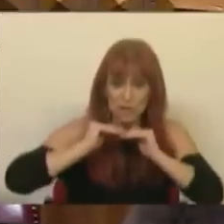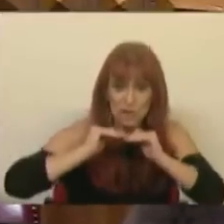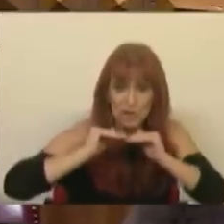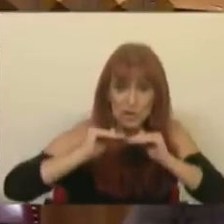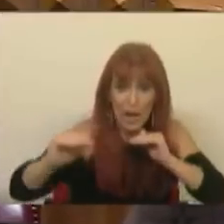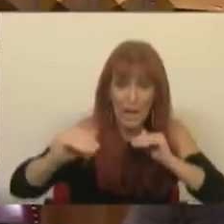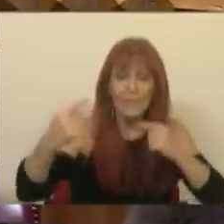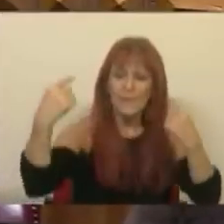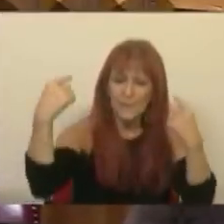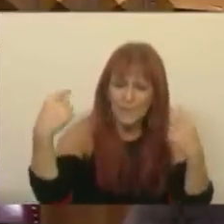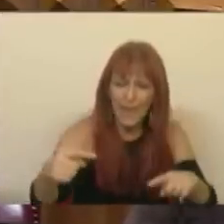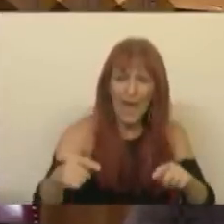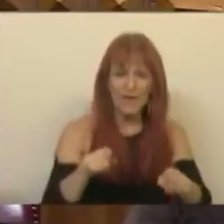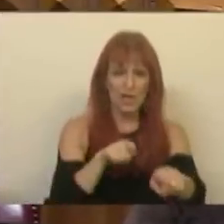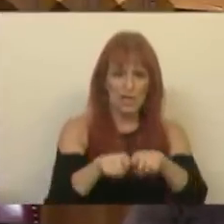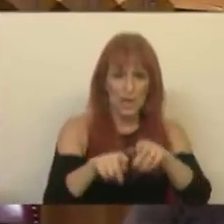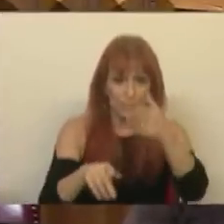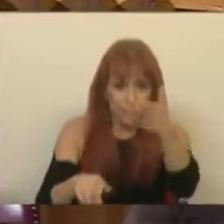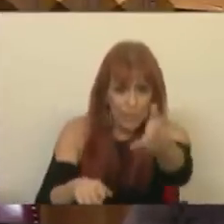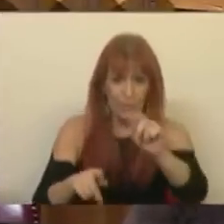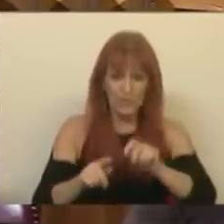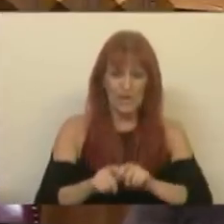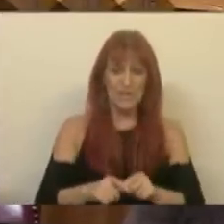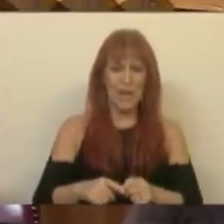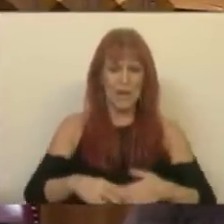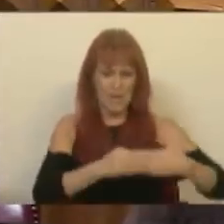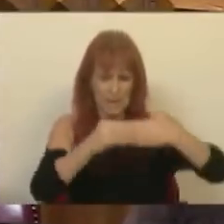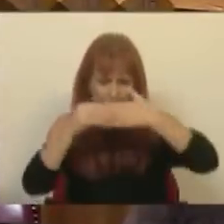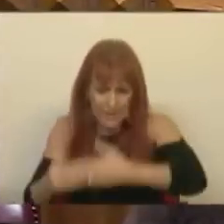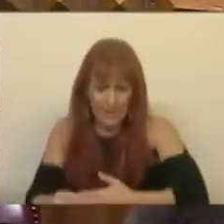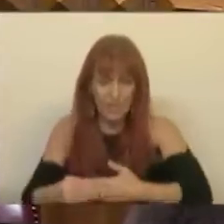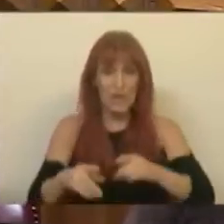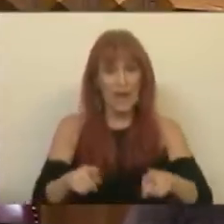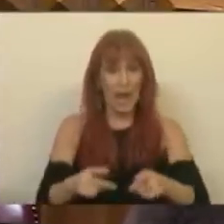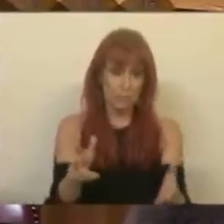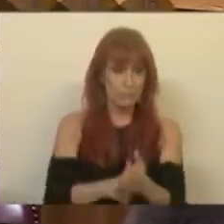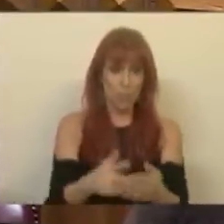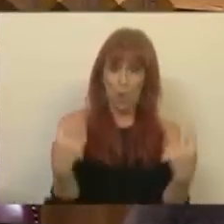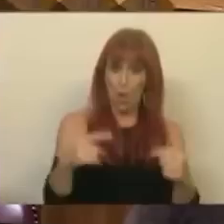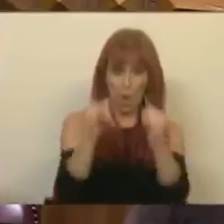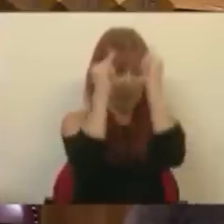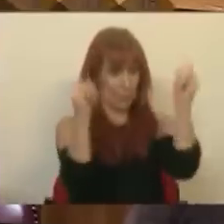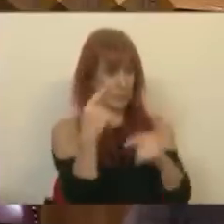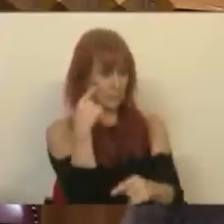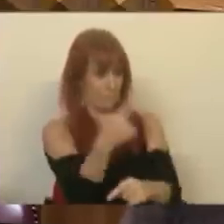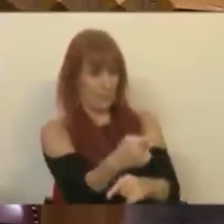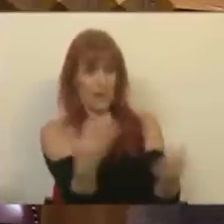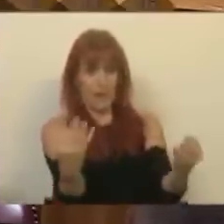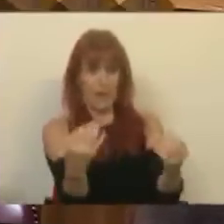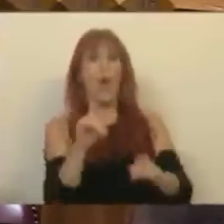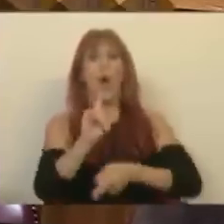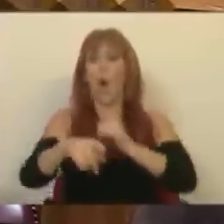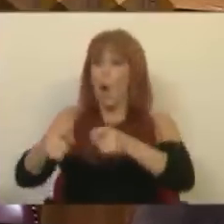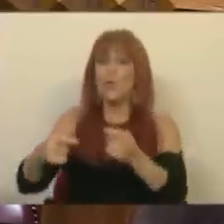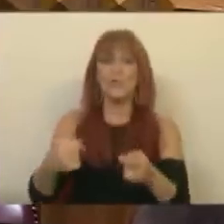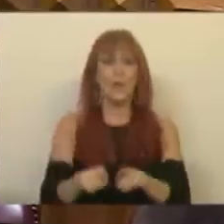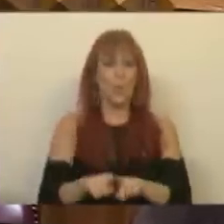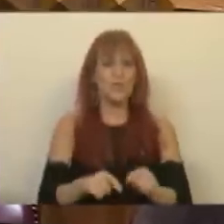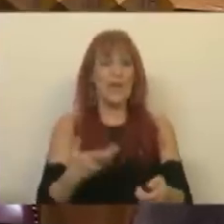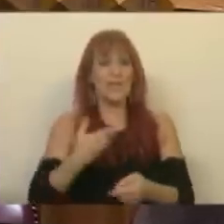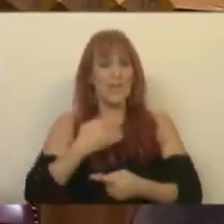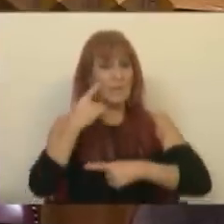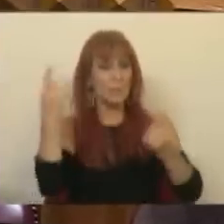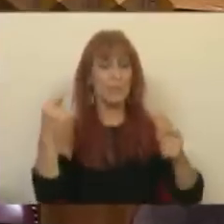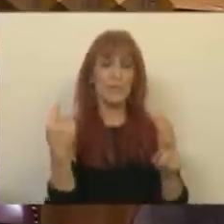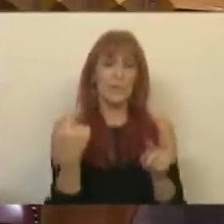está nas políticas na liderança e ela é reconhecida internacionalmente por aqueles que compram de vida